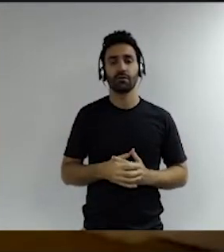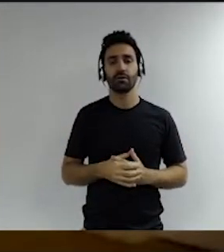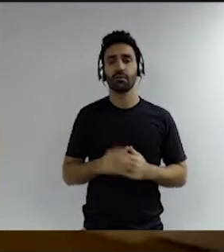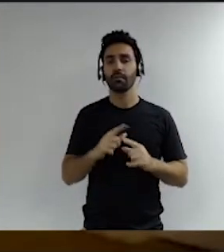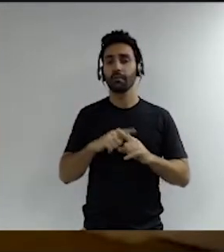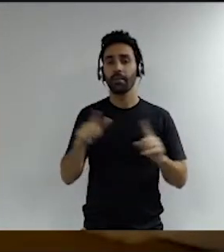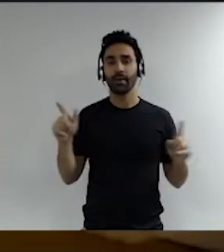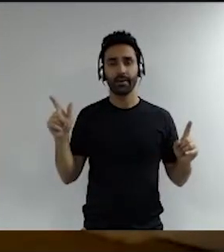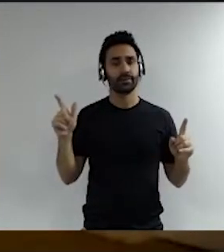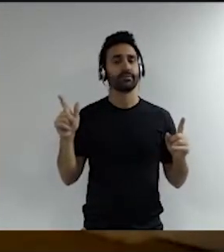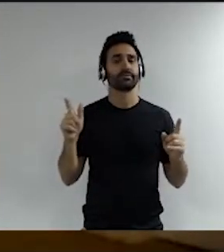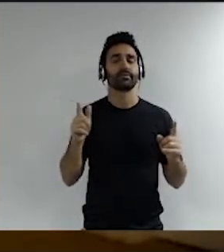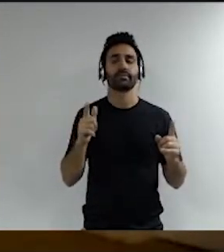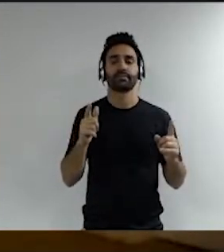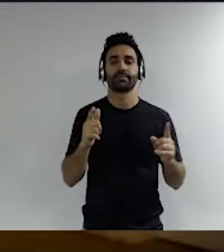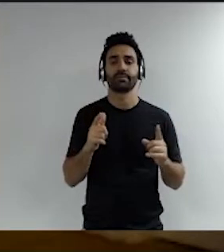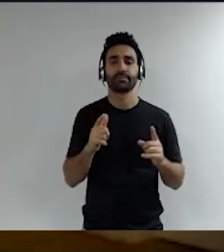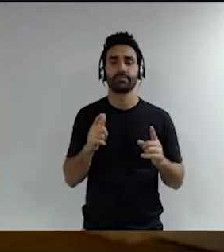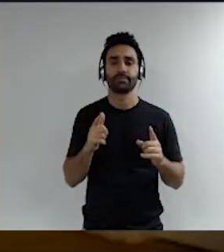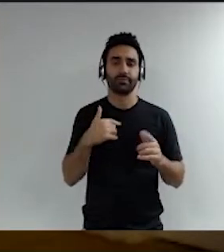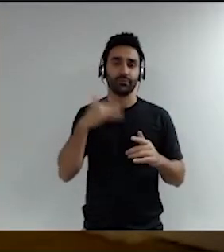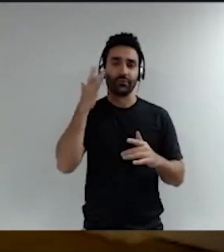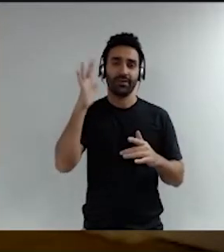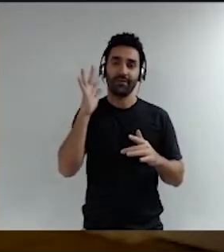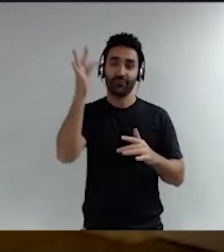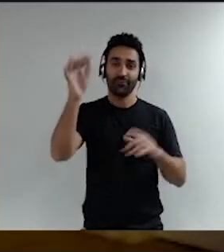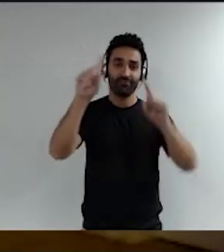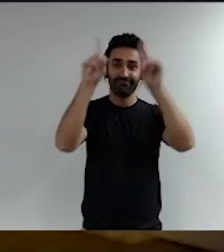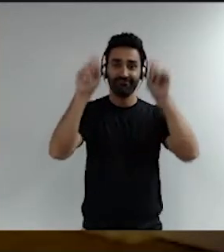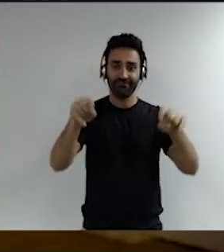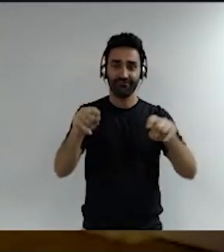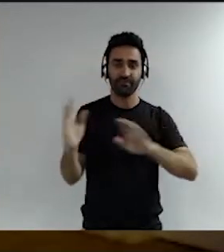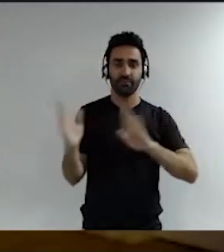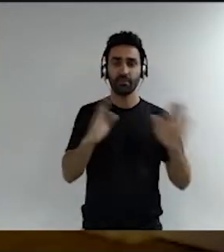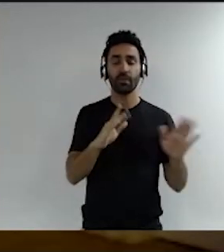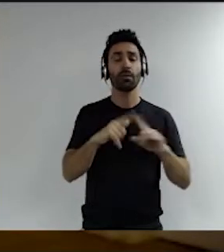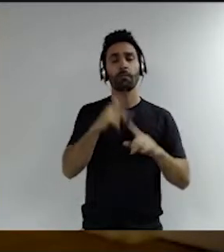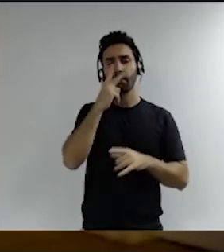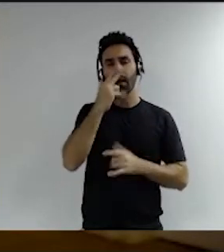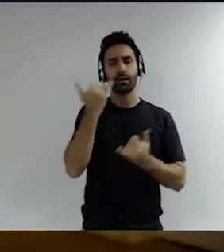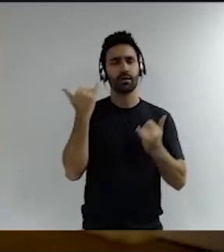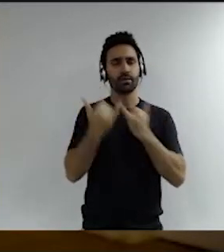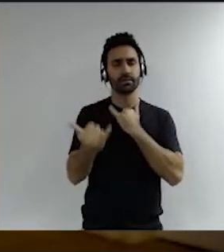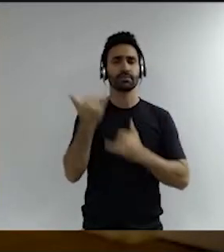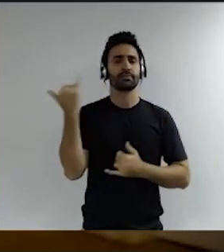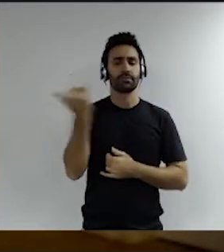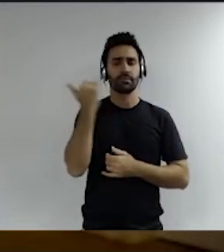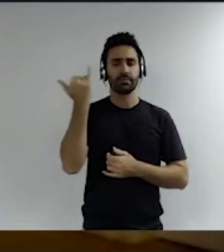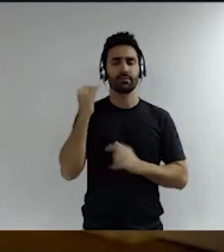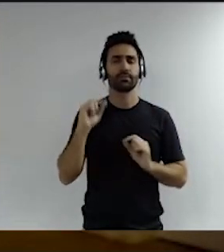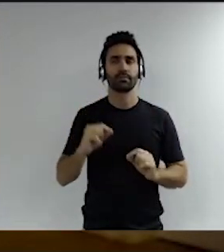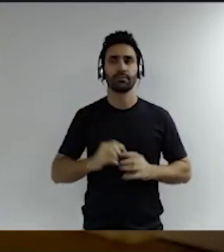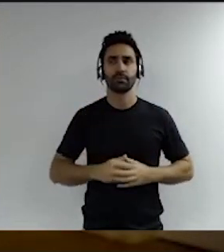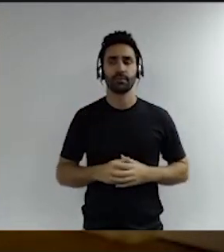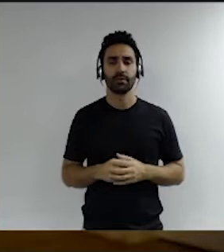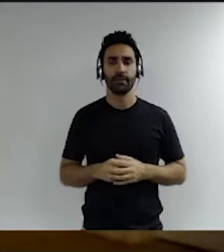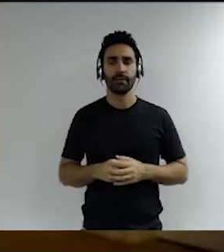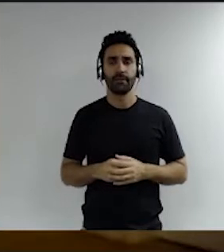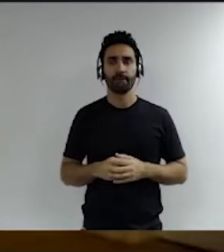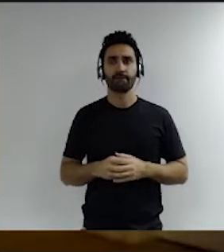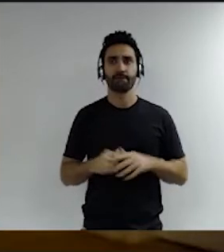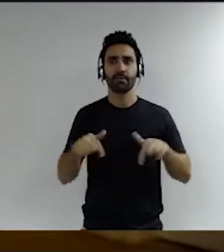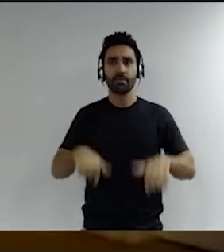Mas isso falamos mais um pouco. Me parece fundamental que, e aqui